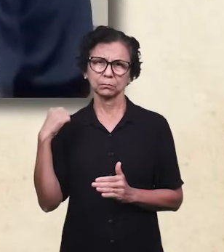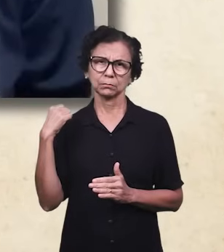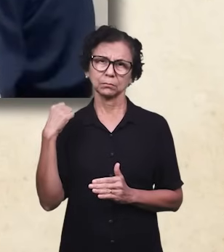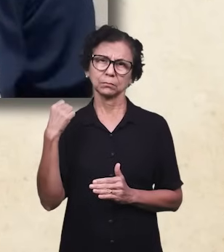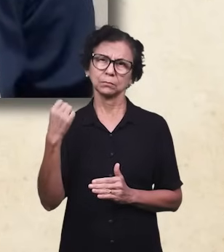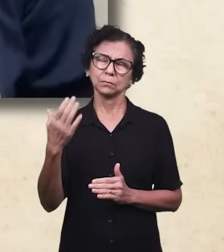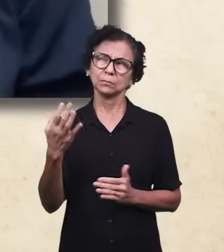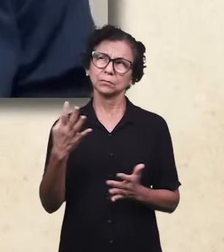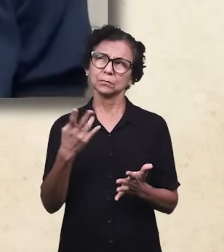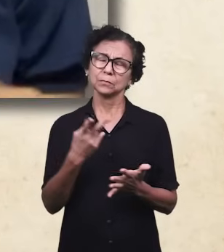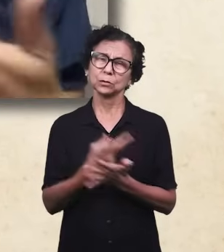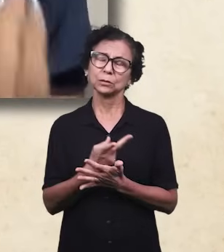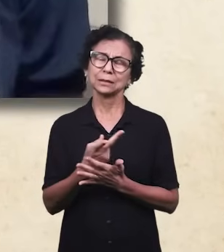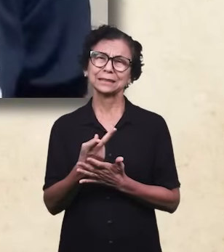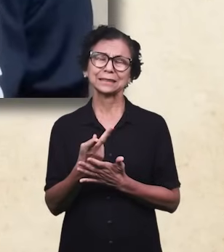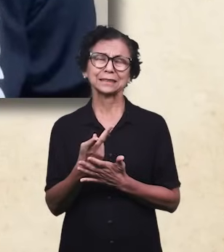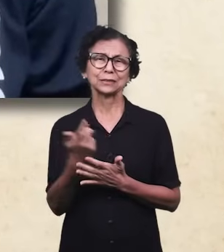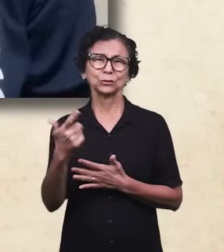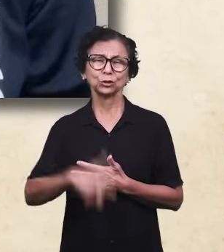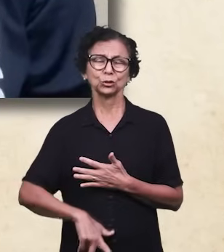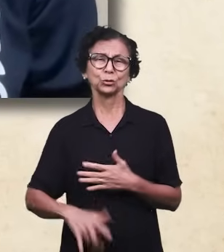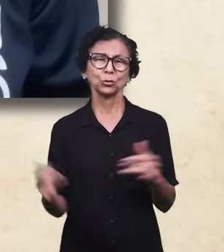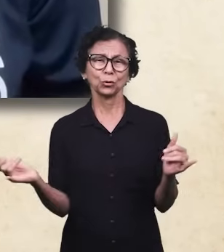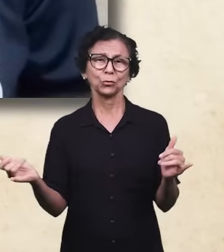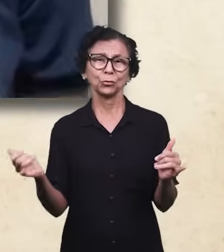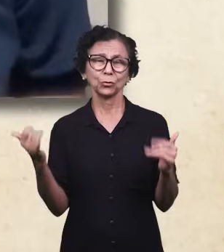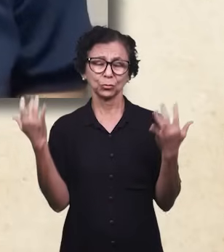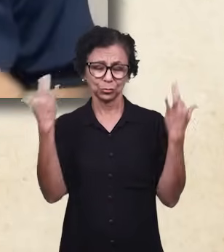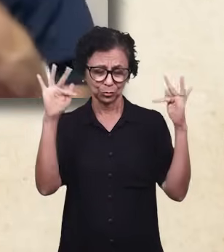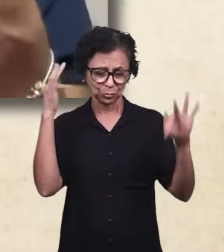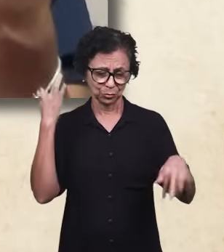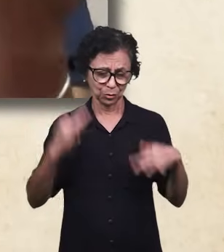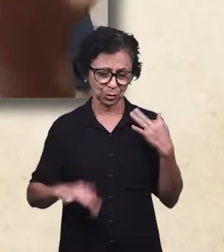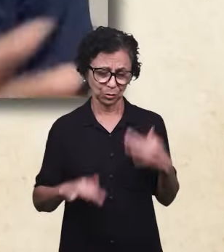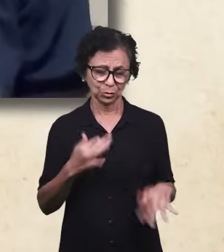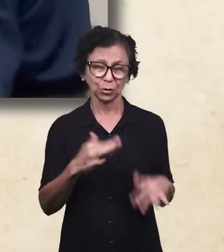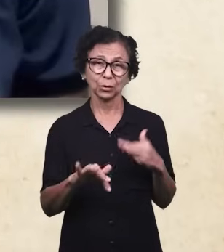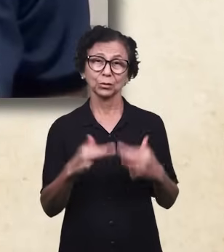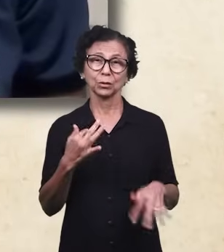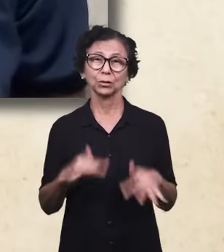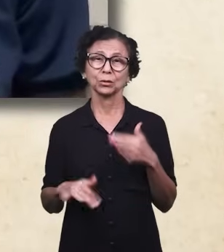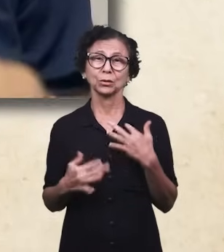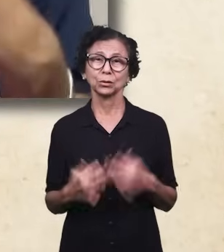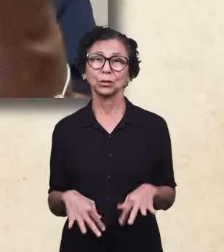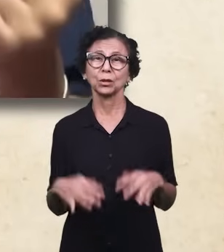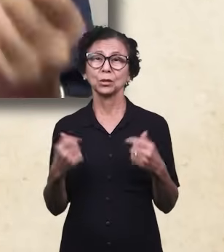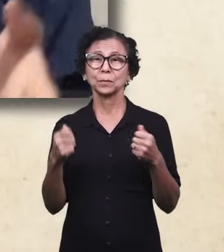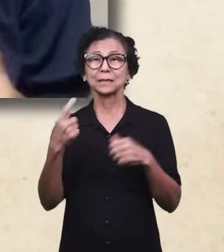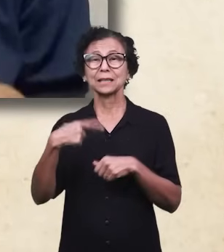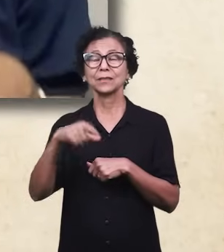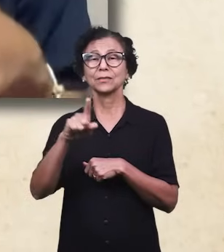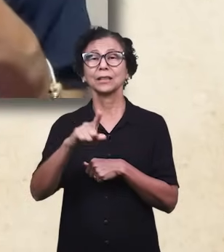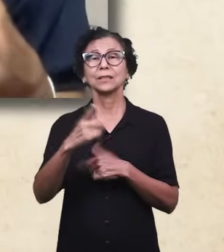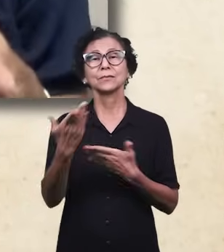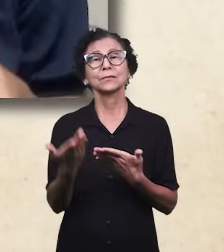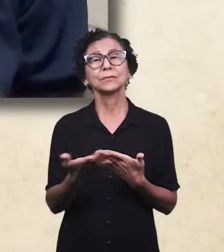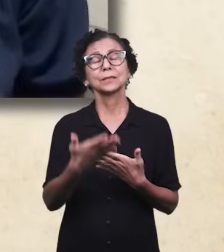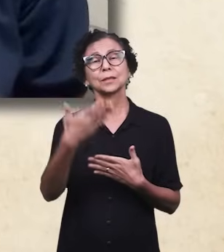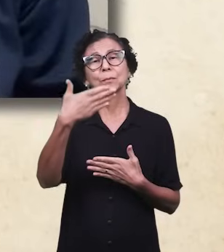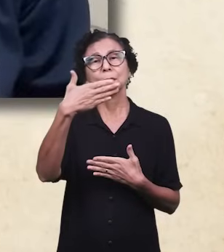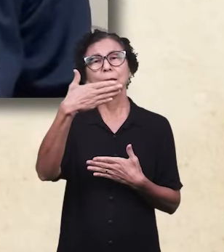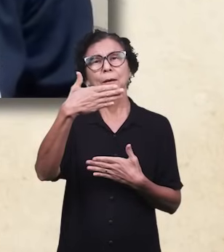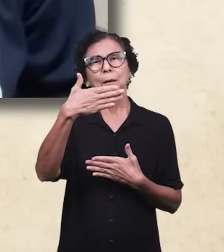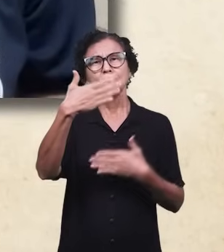uma crise de dor e eu tive que ir ao hospital. E no hospital me aplicaram injeções, soros, medicamentos e nada